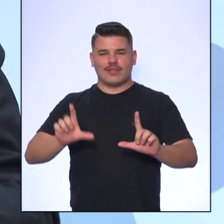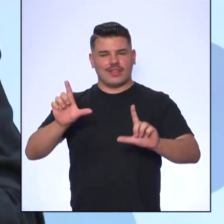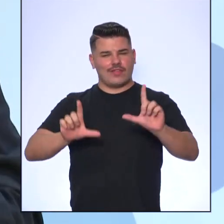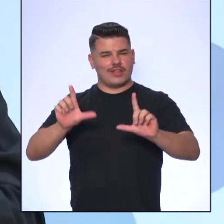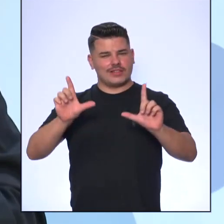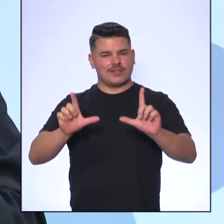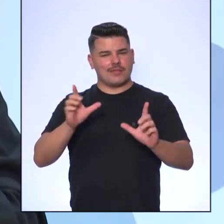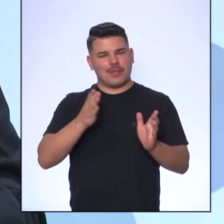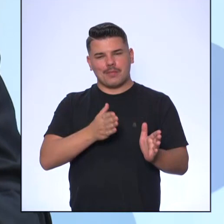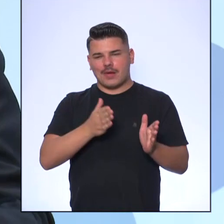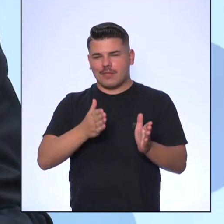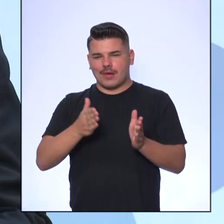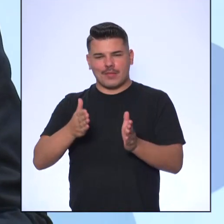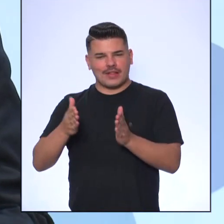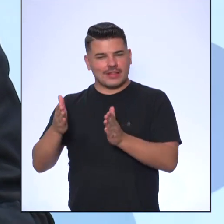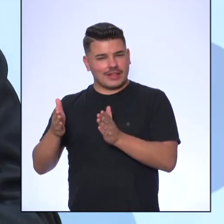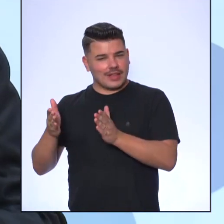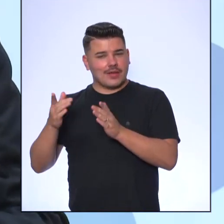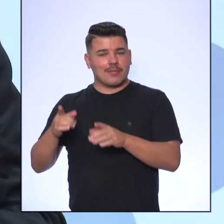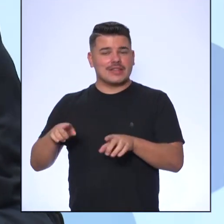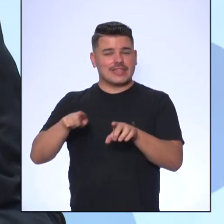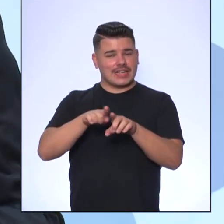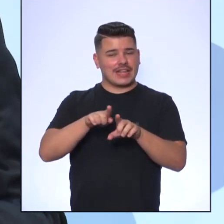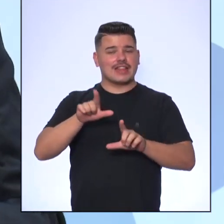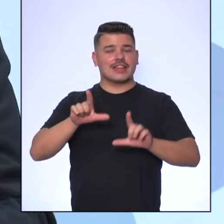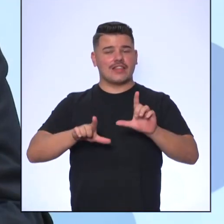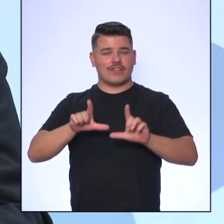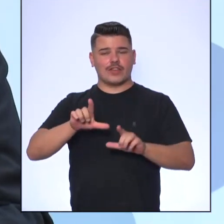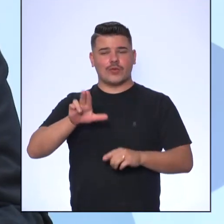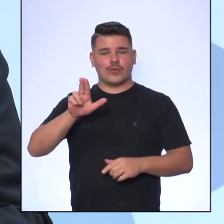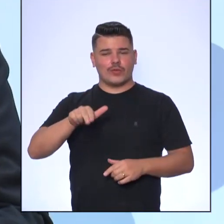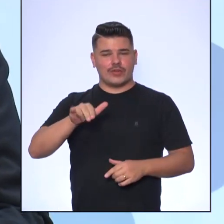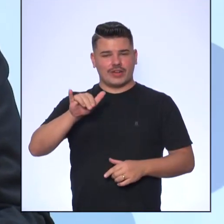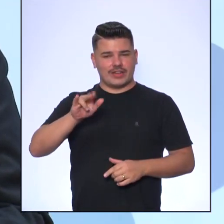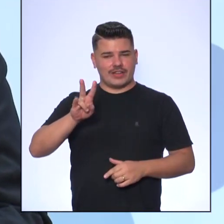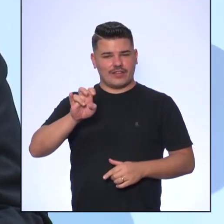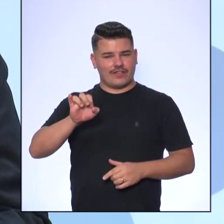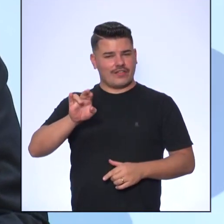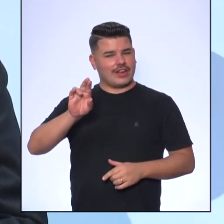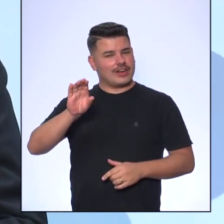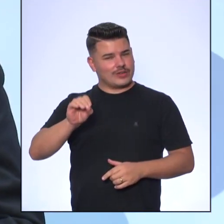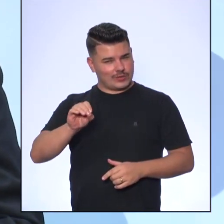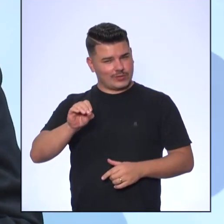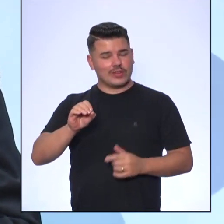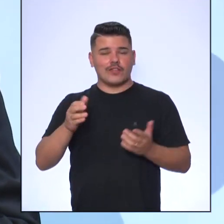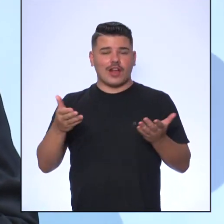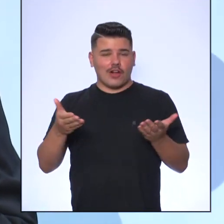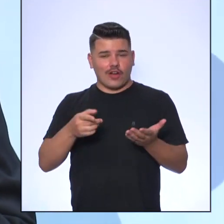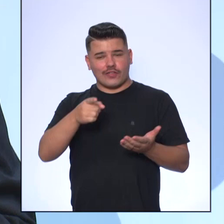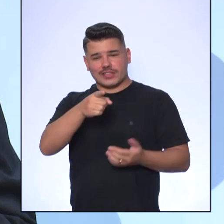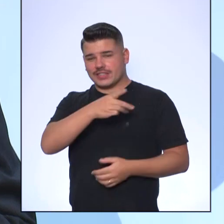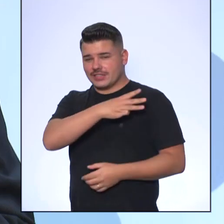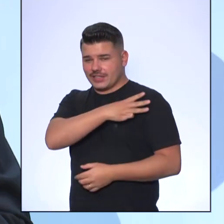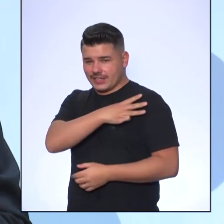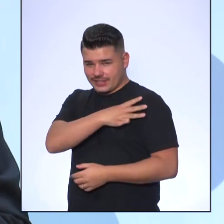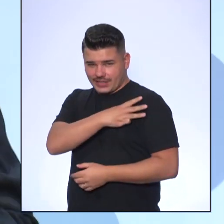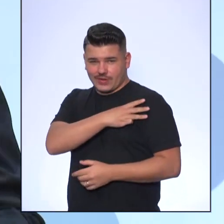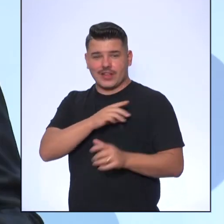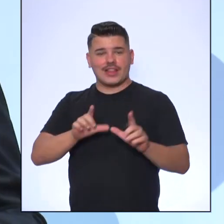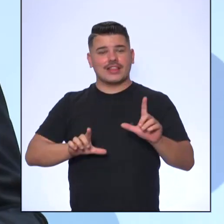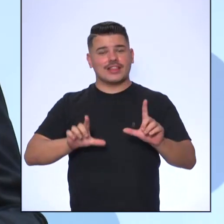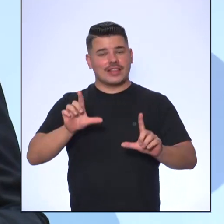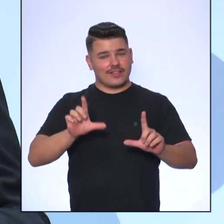etapas. Temos uma parceria também com a TV Univesp, e hoje aqui a gente está com vocês, alunos do terceiro ano do ensino médio, na TV